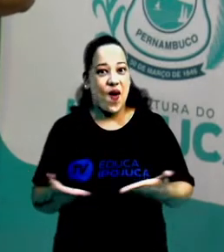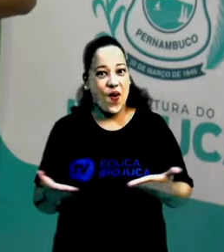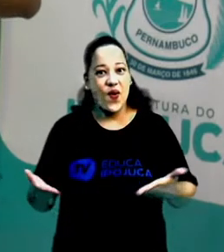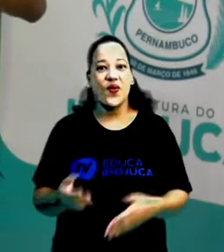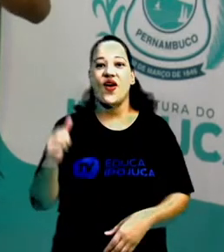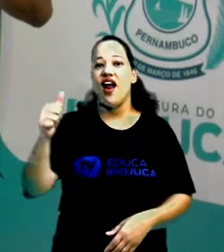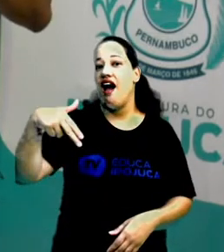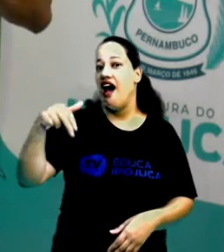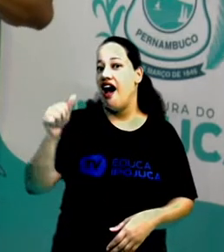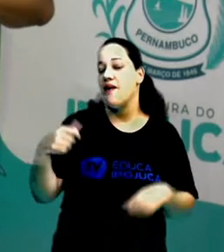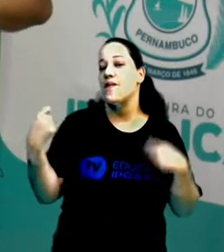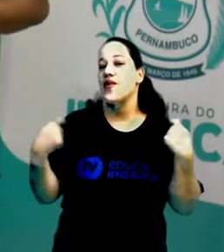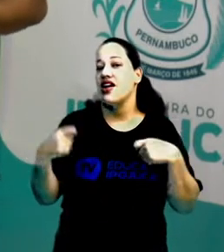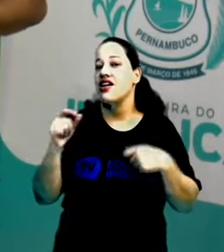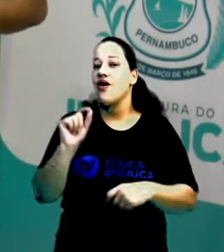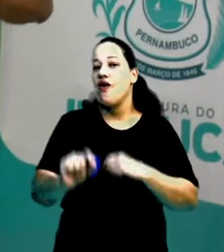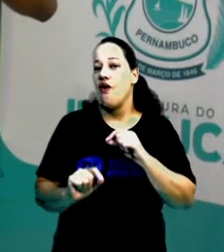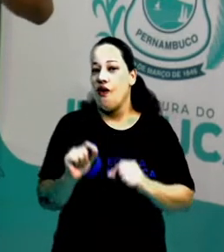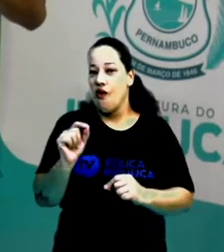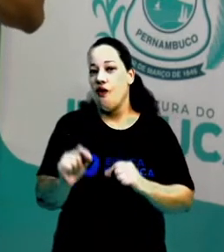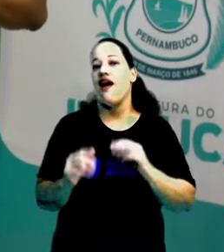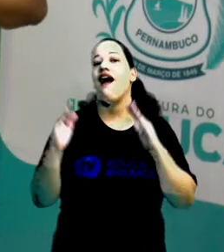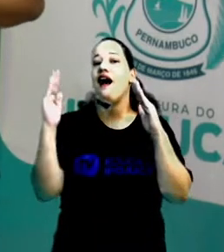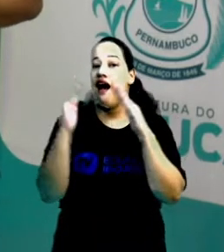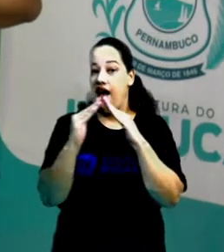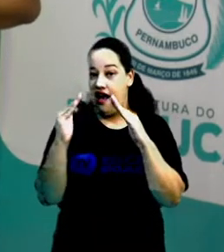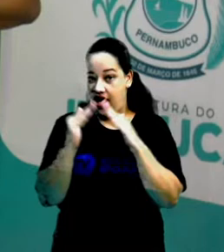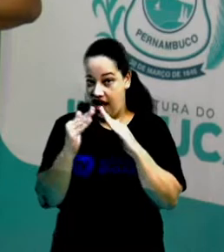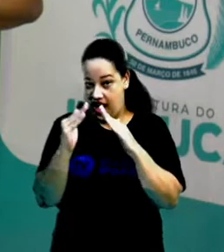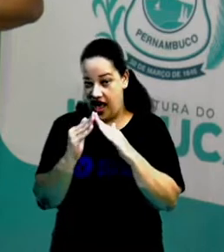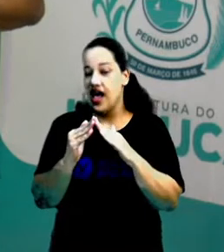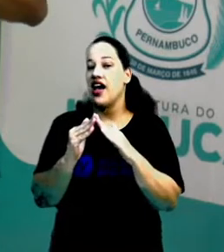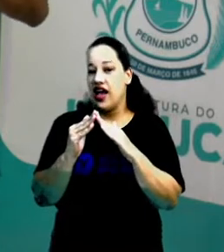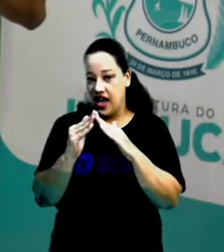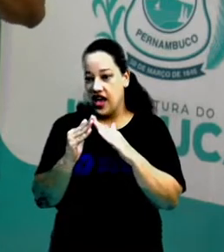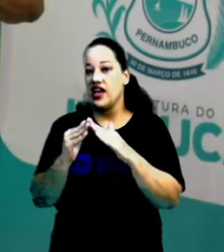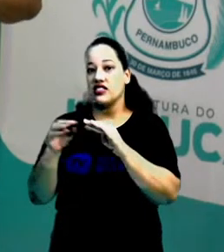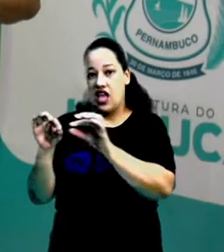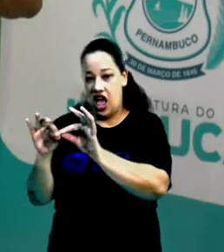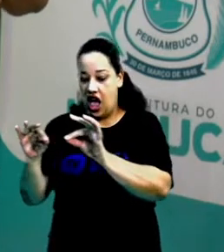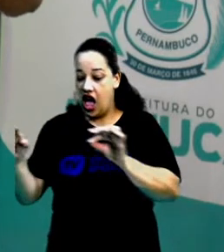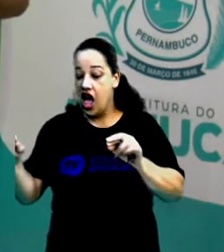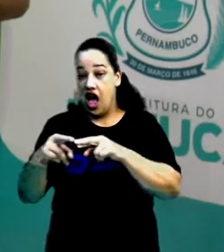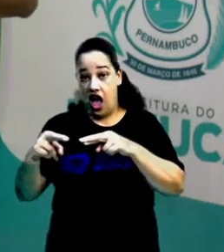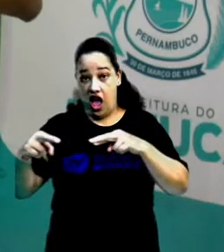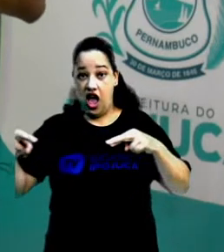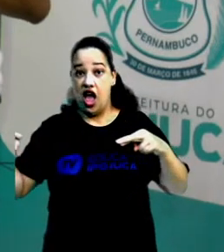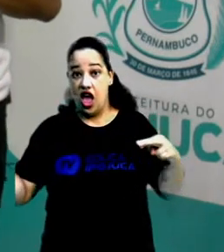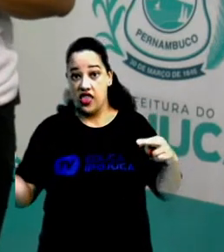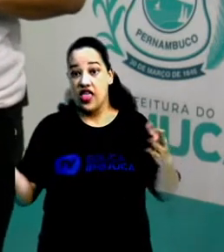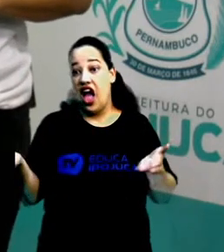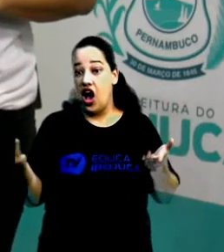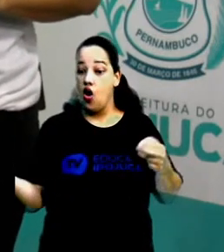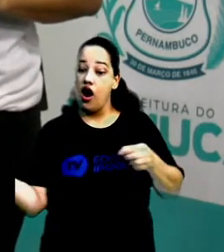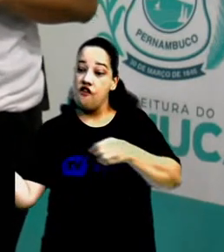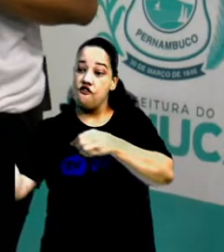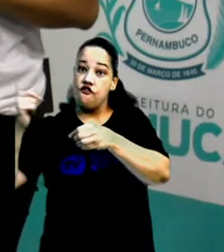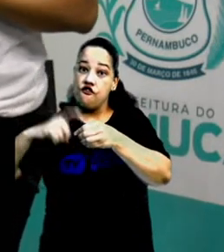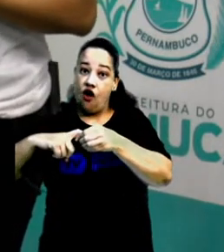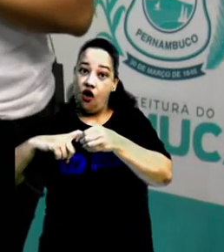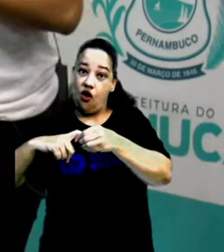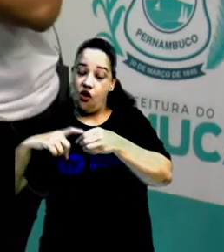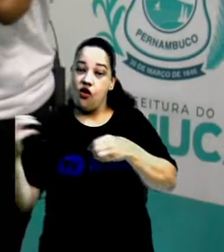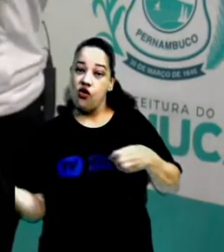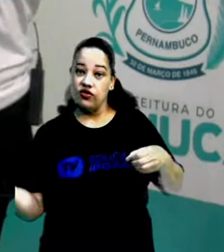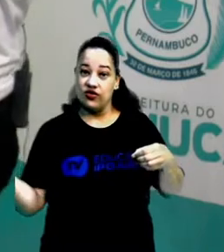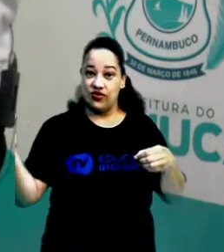Ana precisa ir para casa na mesma reta numérica, só que em ordem decrescente, que